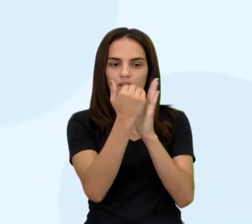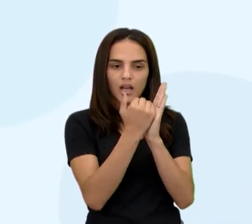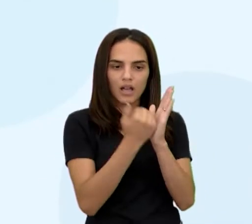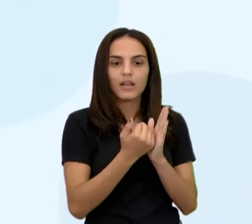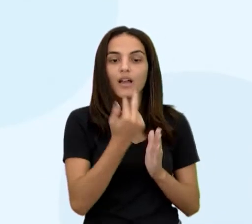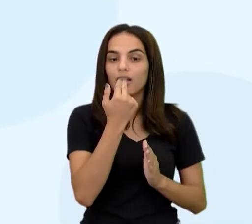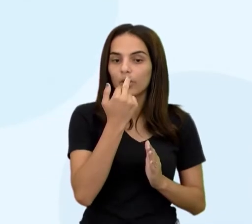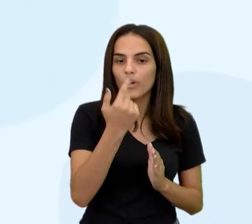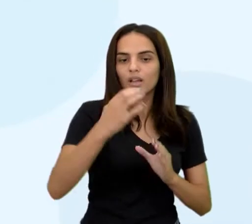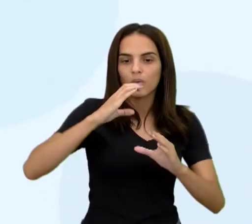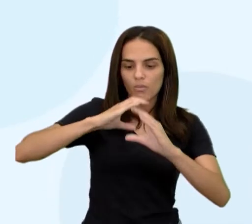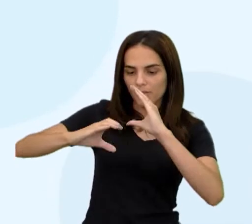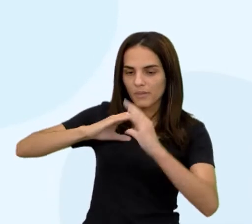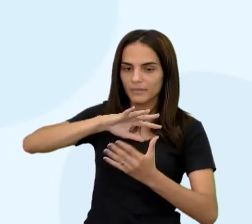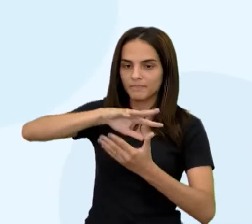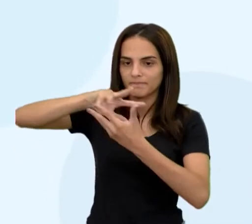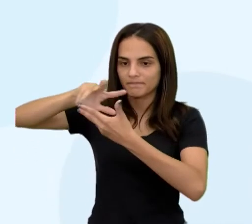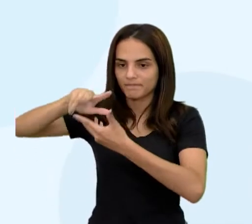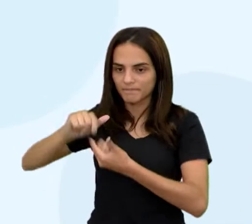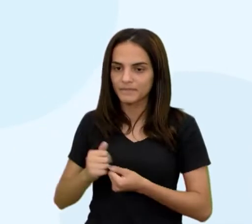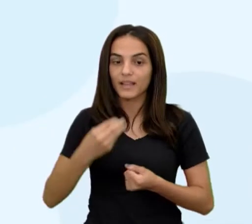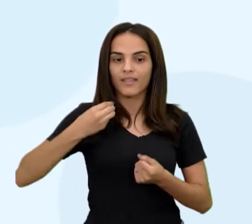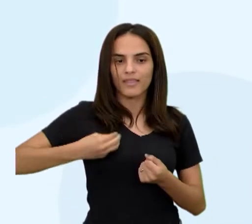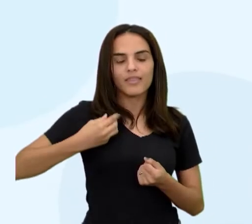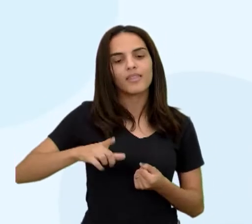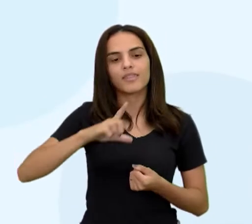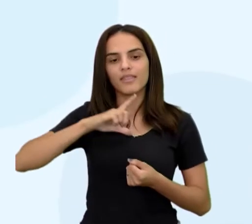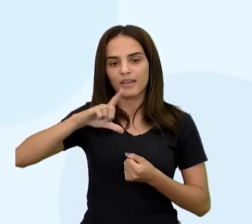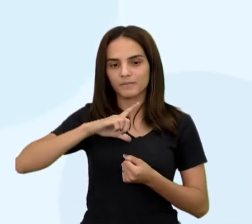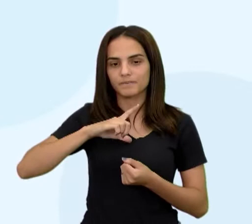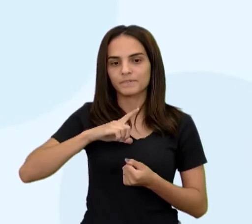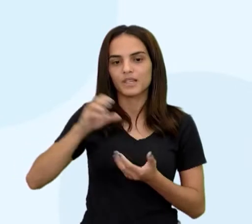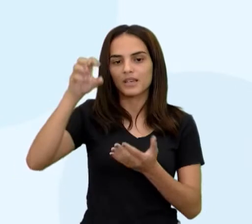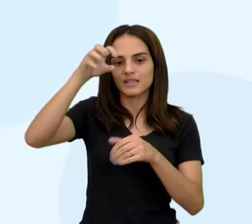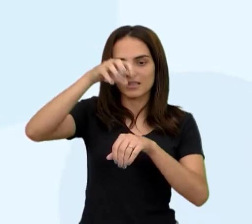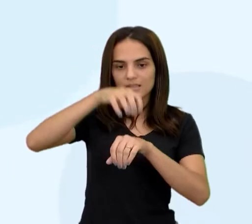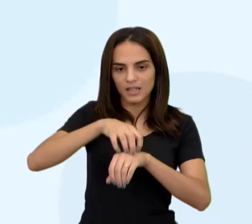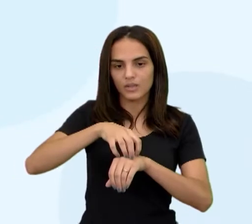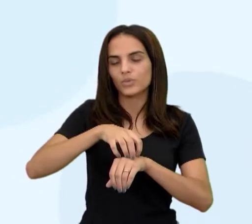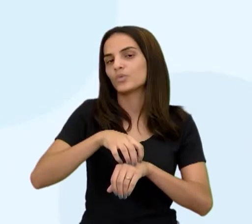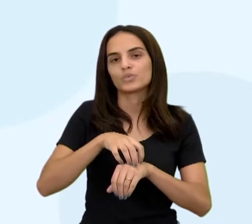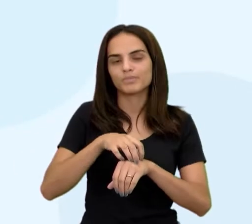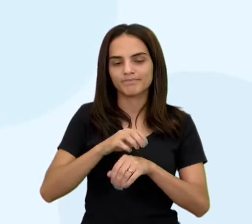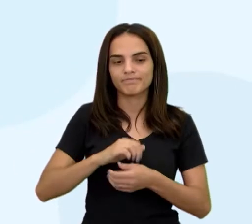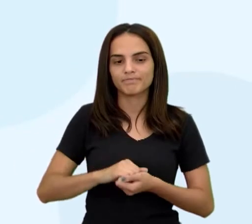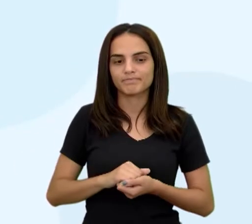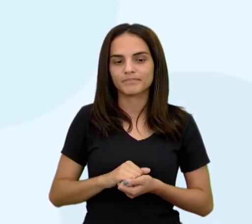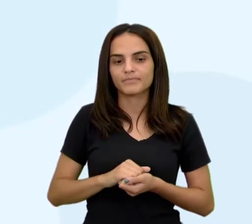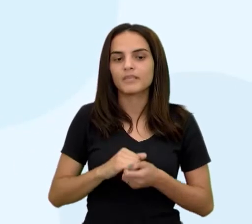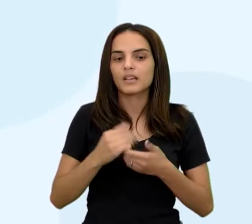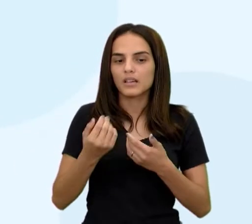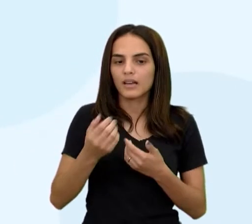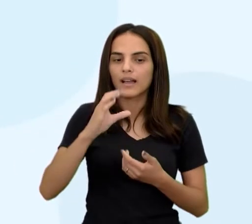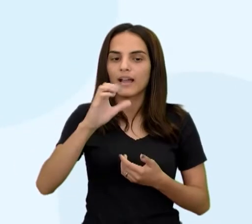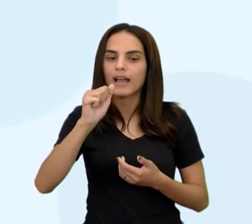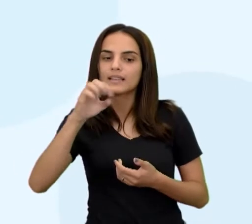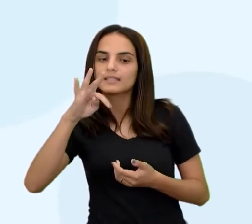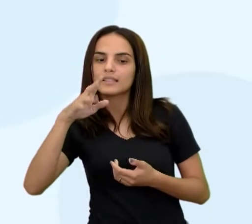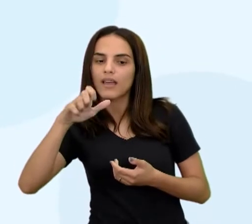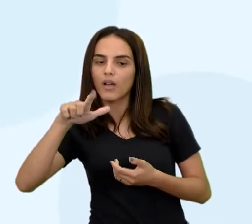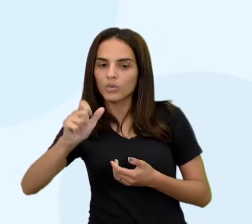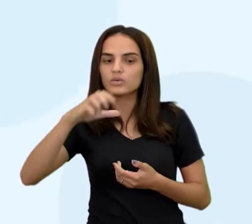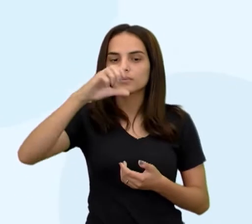A linguagem e a comunicação globais passaram a existir de forma horizontal, sem centros de controle. Para Castells,